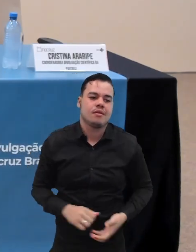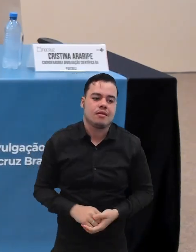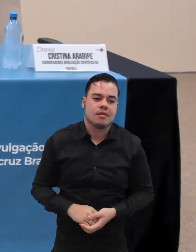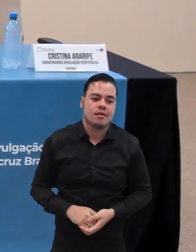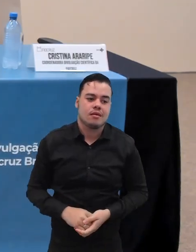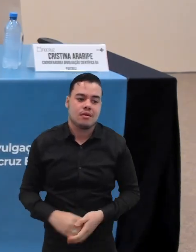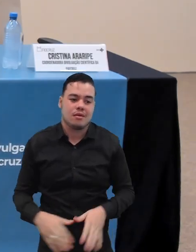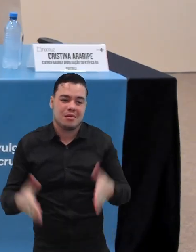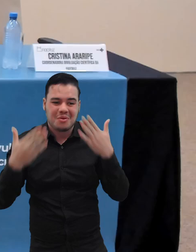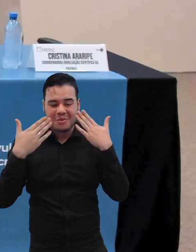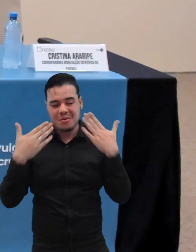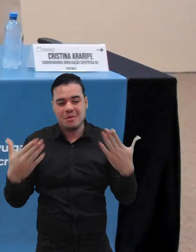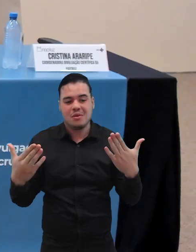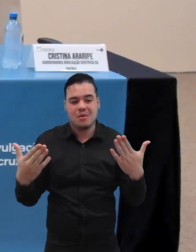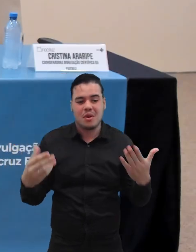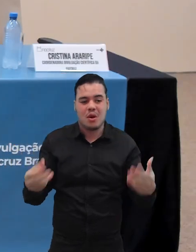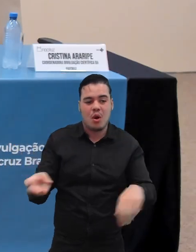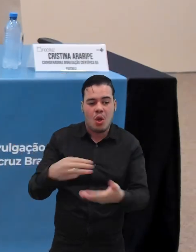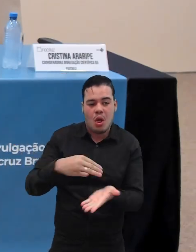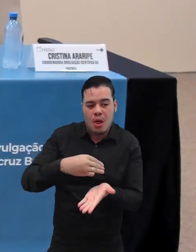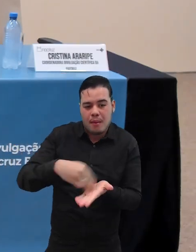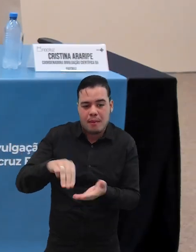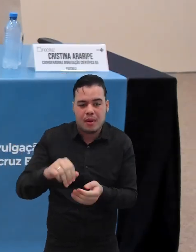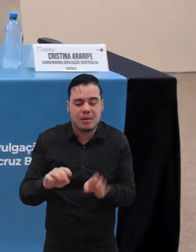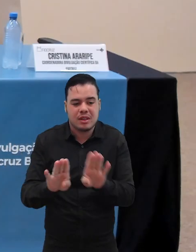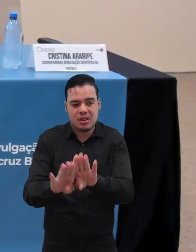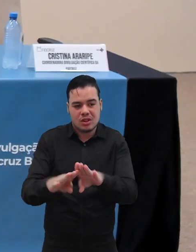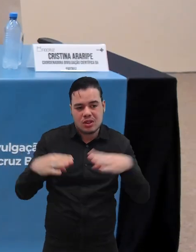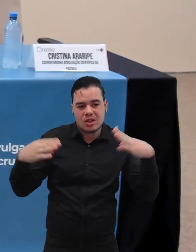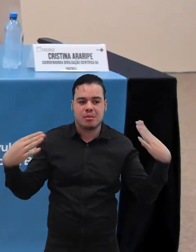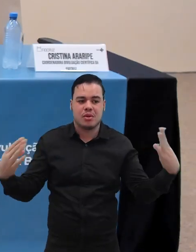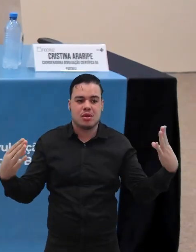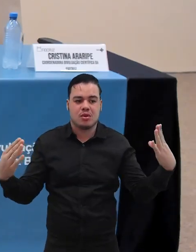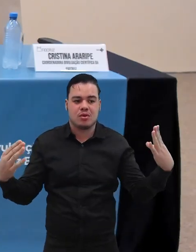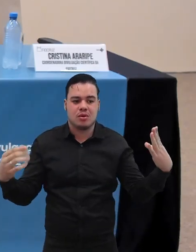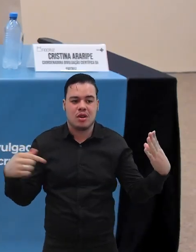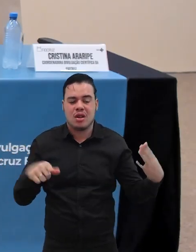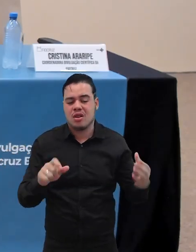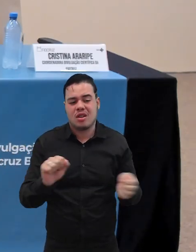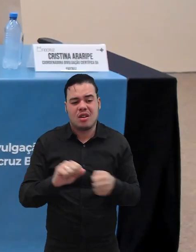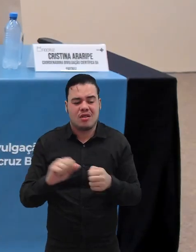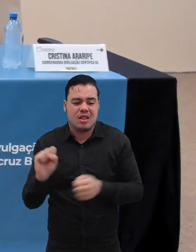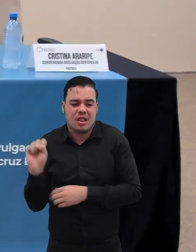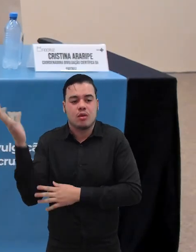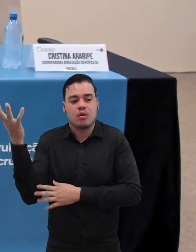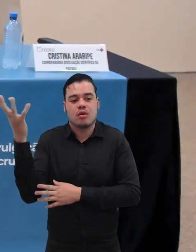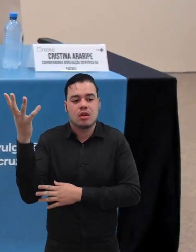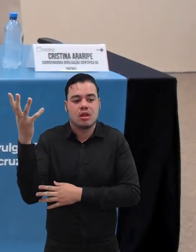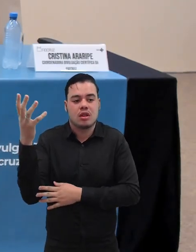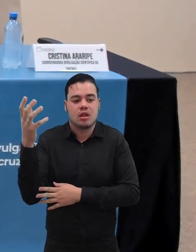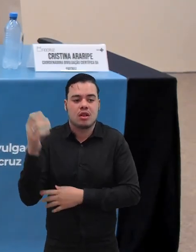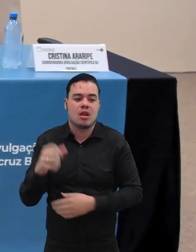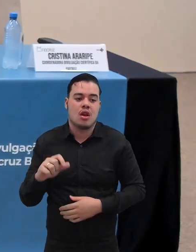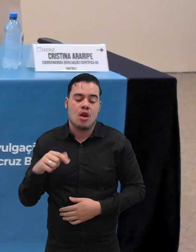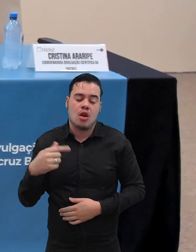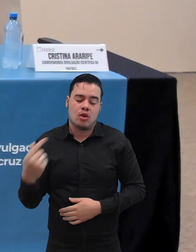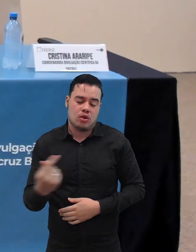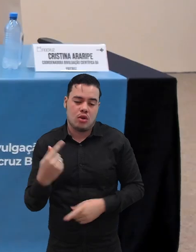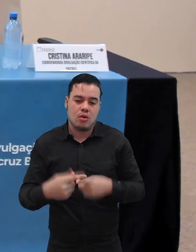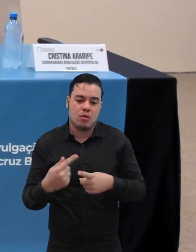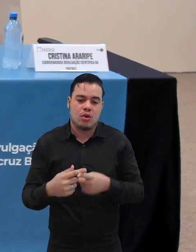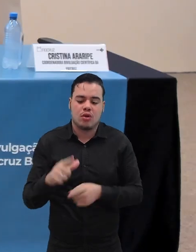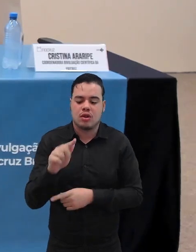disso, uma mensagem dessa minha abertura que eu queria deixar para todo mundo é que a gente não está realizando esse evento apesar da